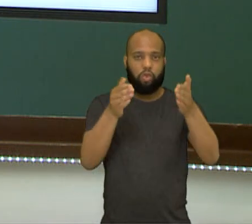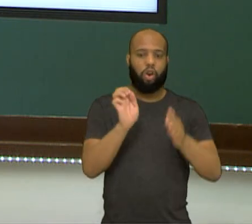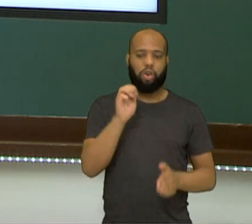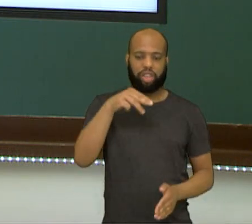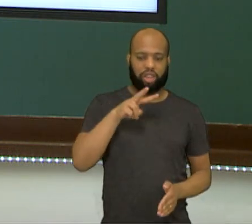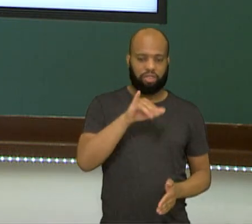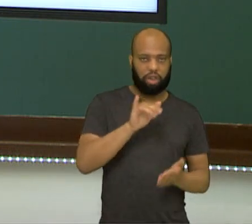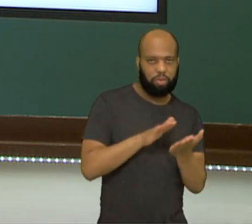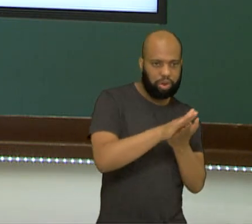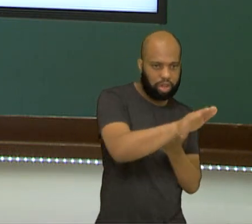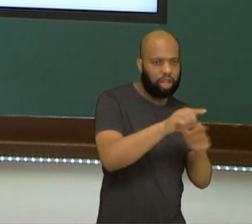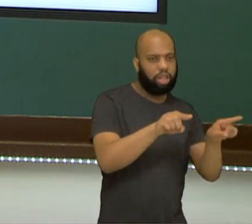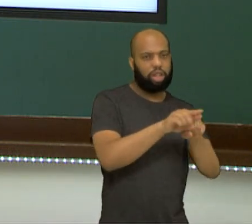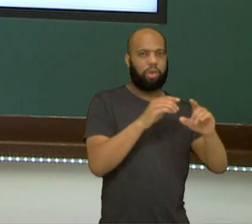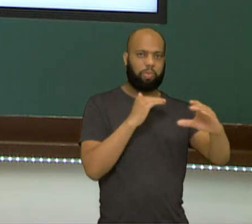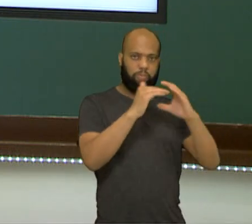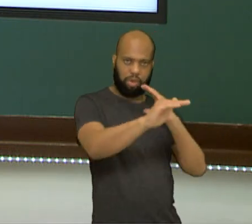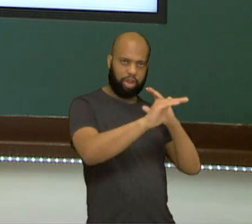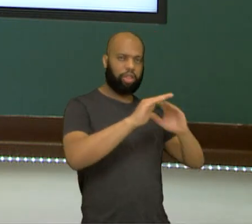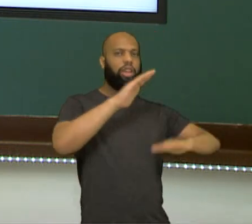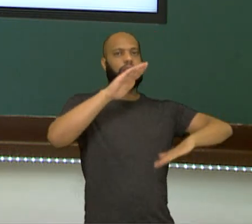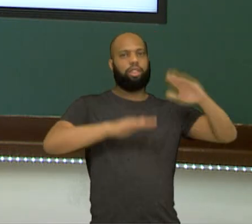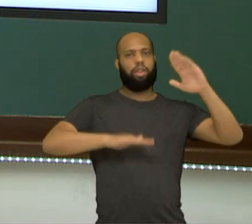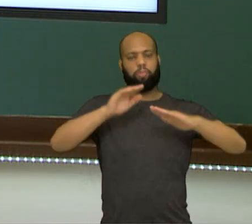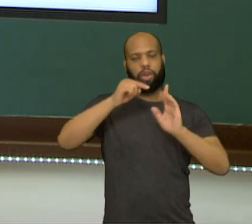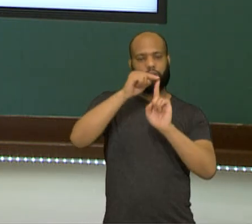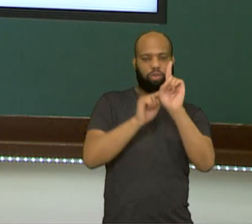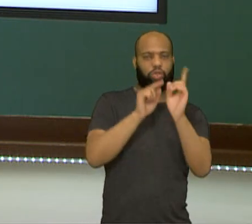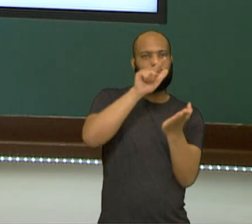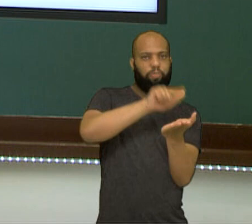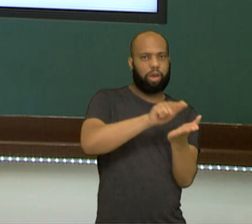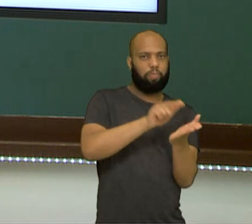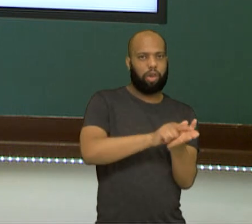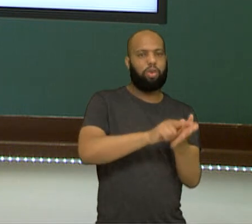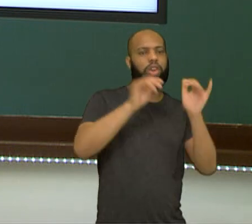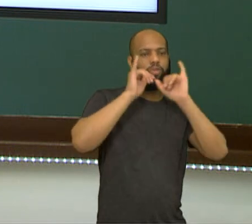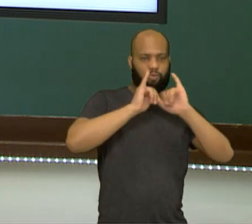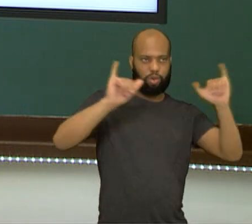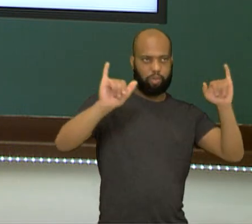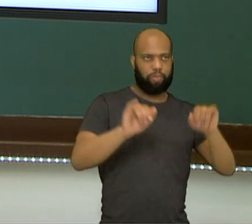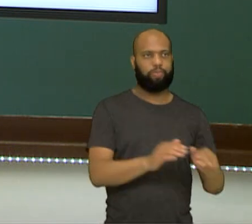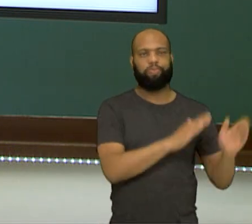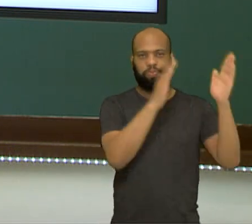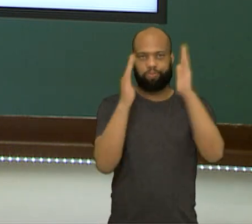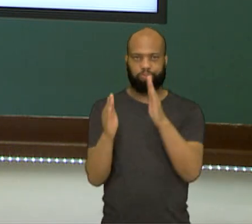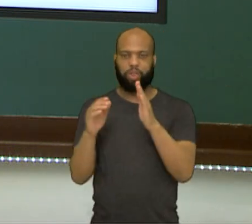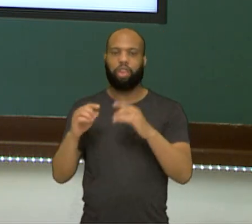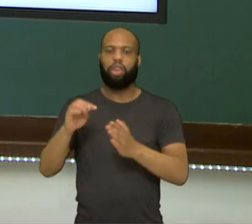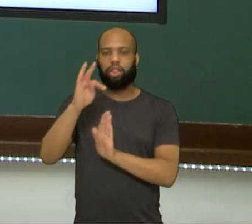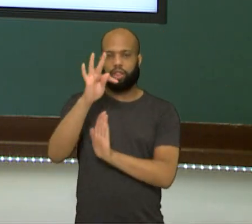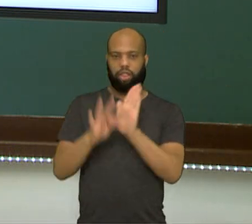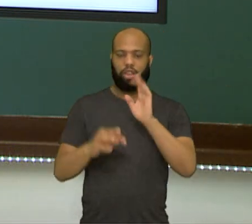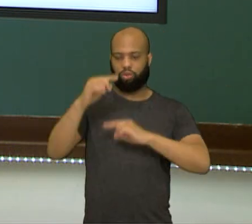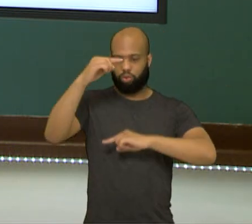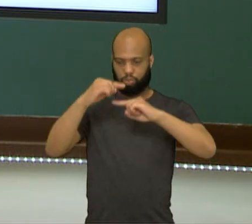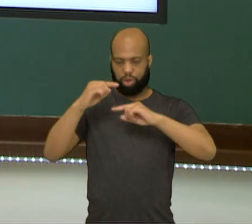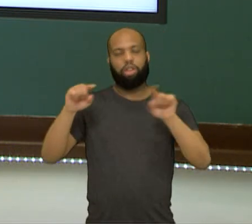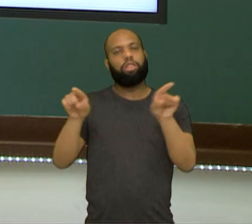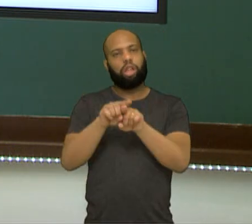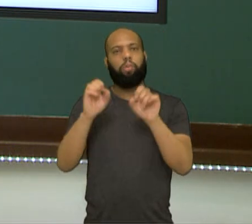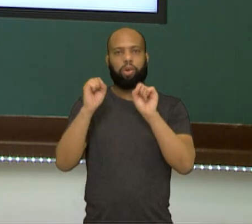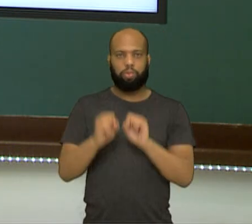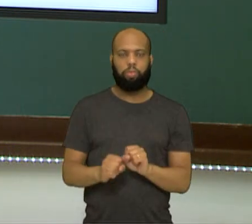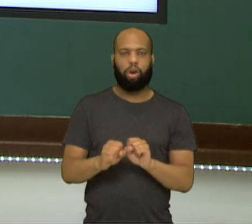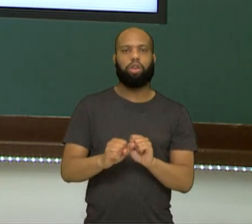publica e também de quem envia, dependendo do tipo de bilhete que for fazer. A nota, da mesma maneira, pode ser formal ou informal e